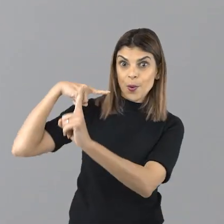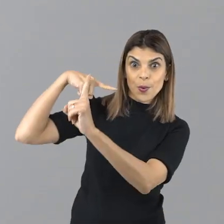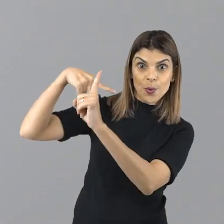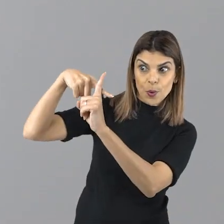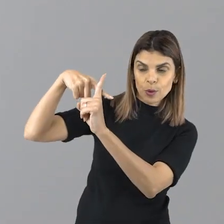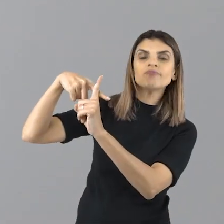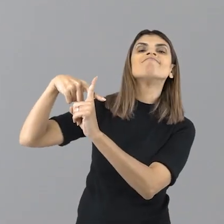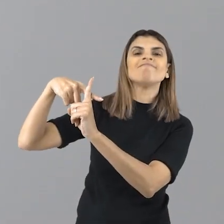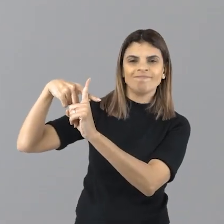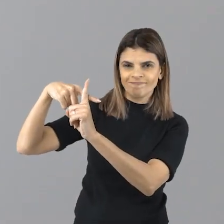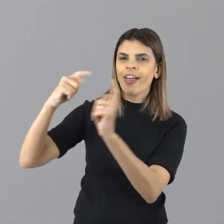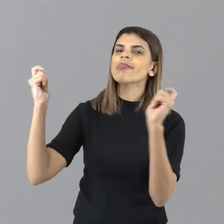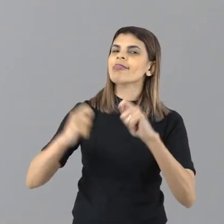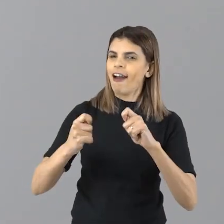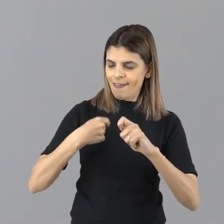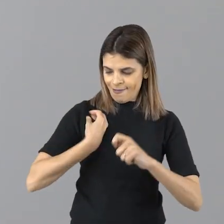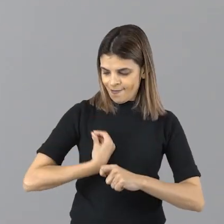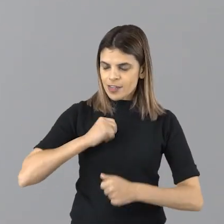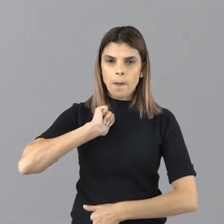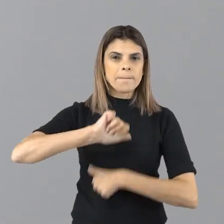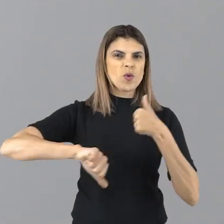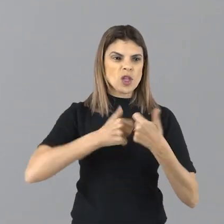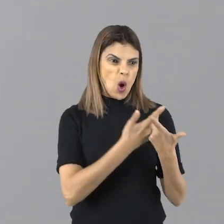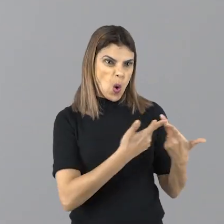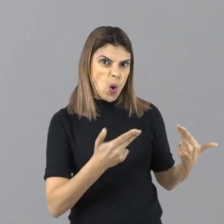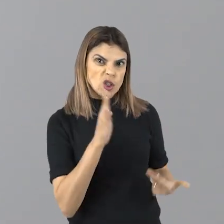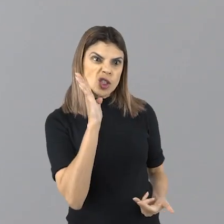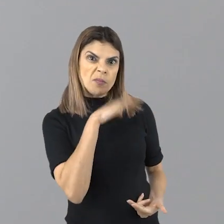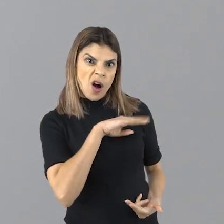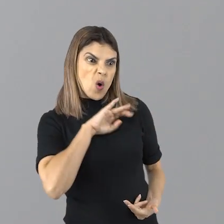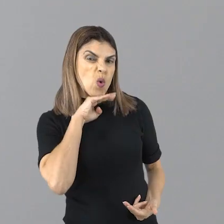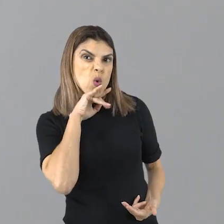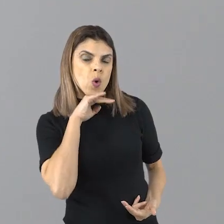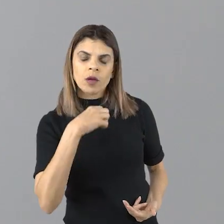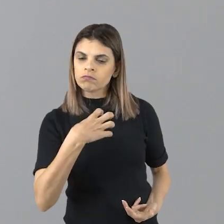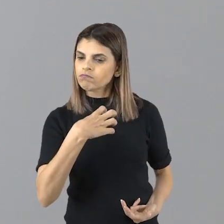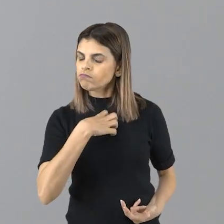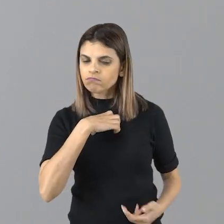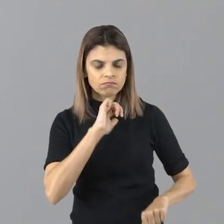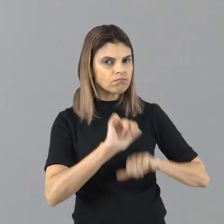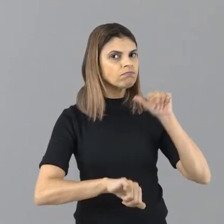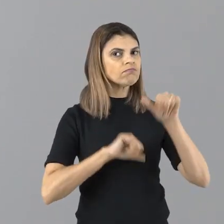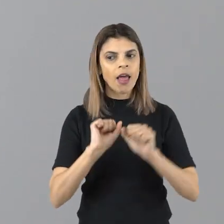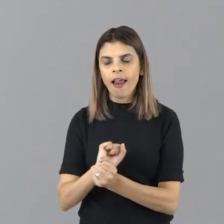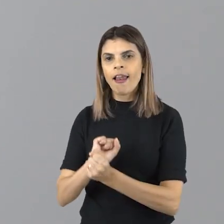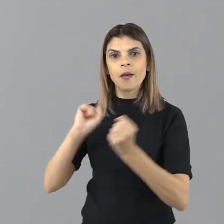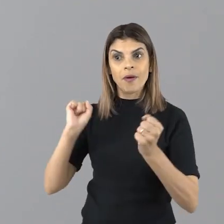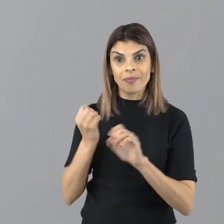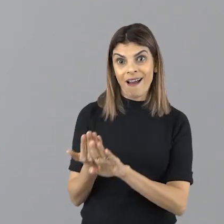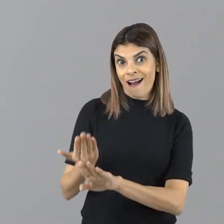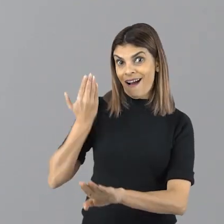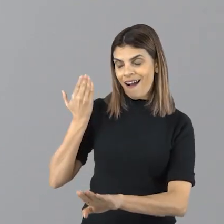A realidade da cruz tem o poder de nos mudar. Nos ajuda a abandonar maus hábitos e experimentar uma nova liberdade em nossas